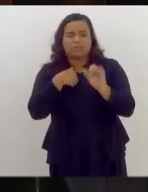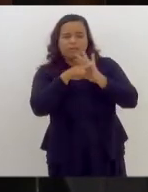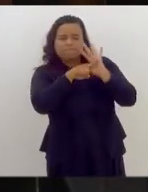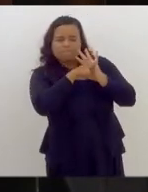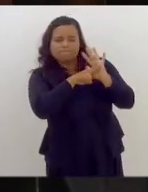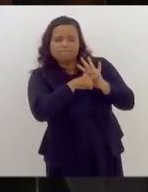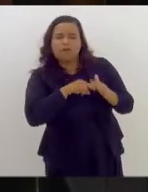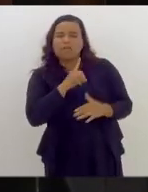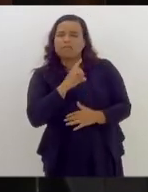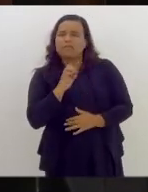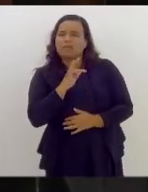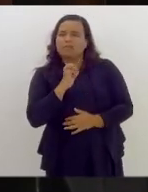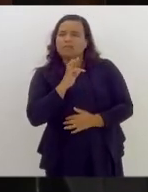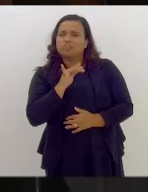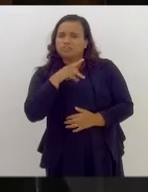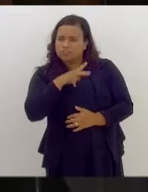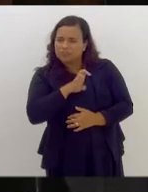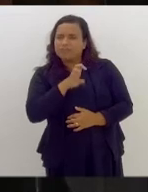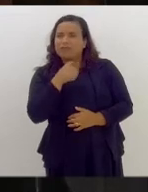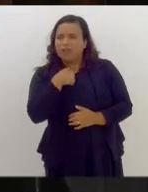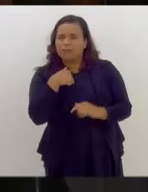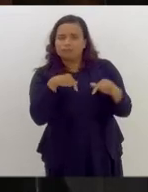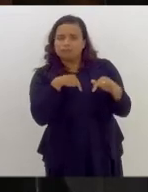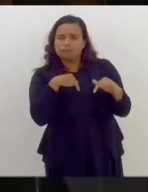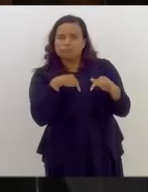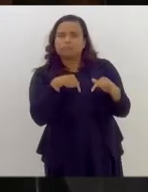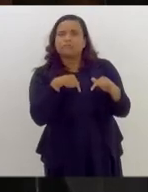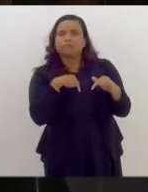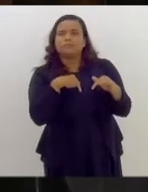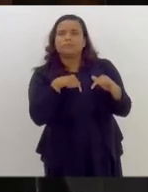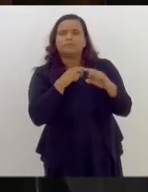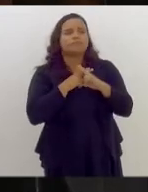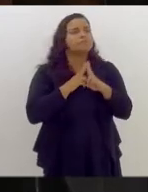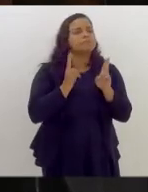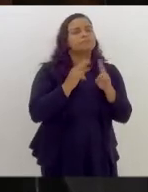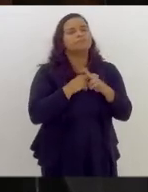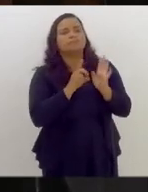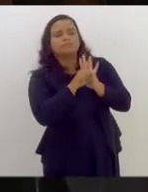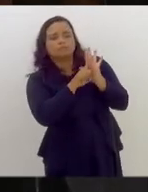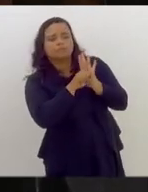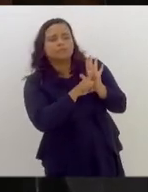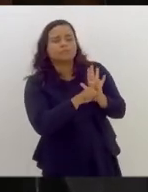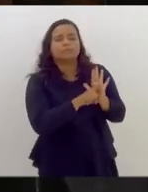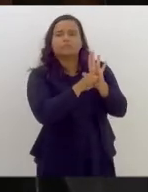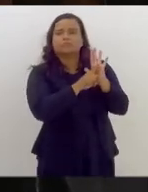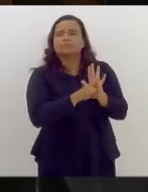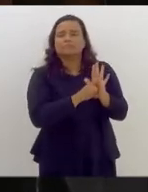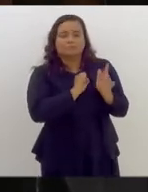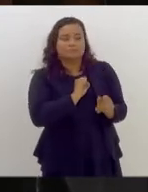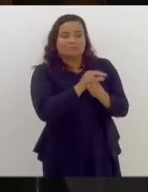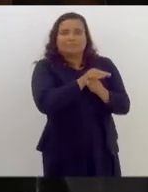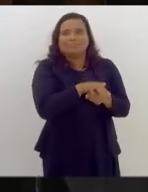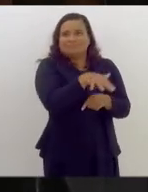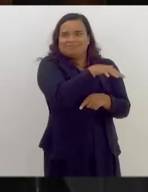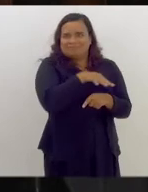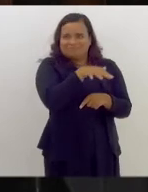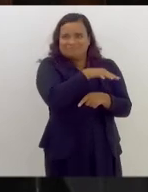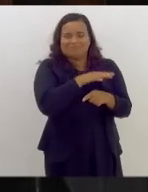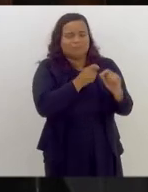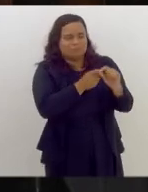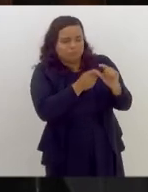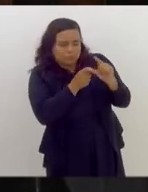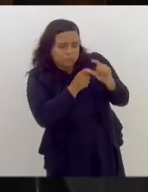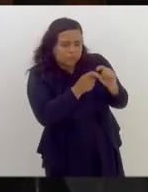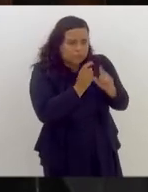detetive. Comecei na carreira policial por baixo, como detetive. Então, depois que eu passei